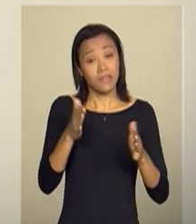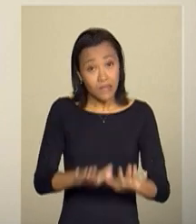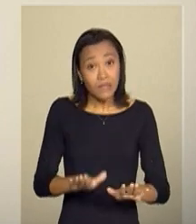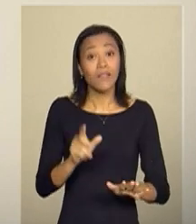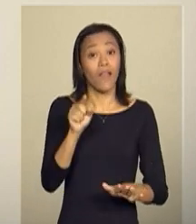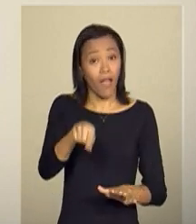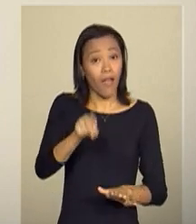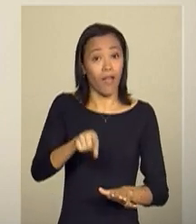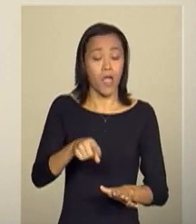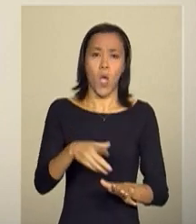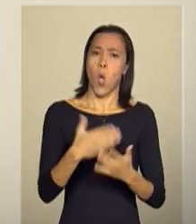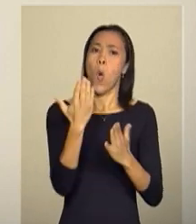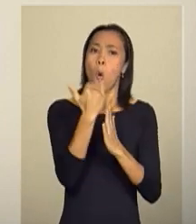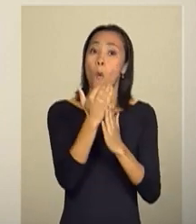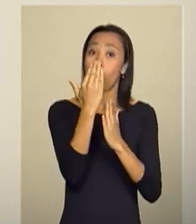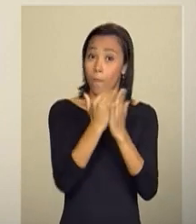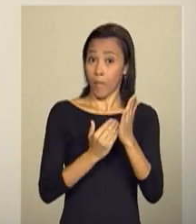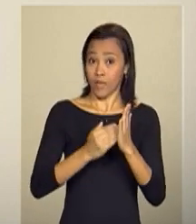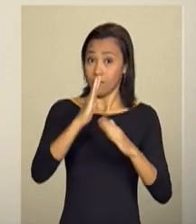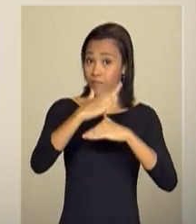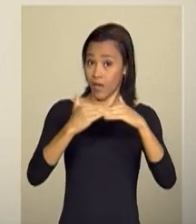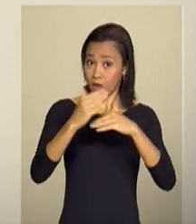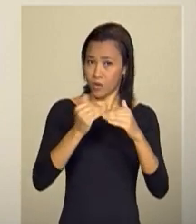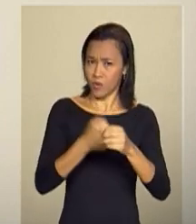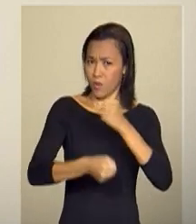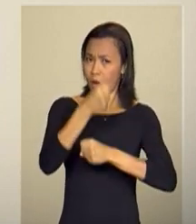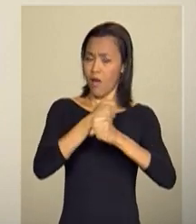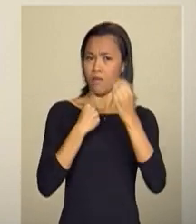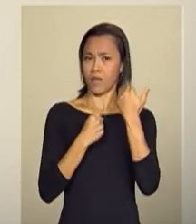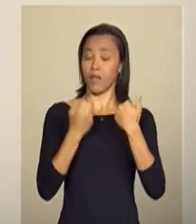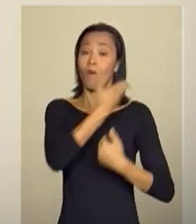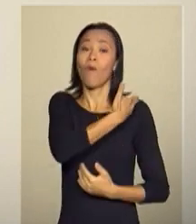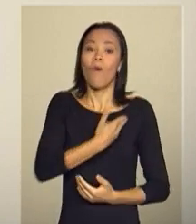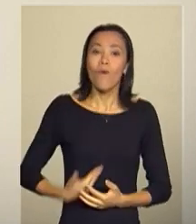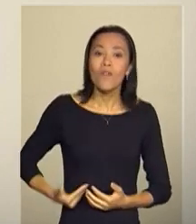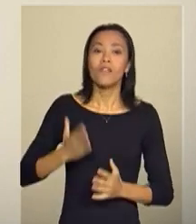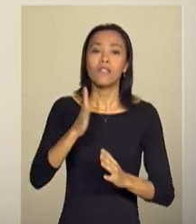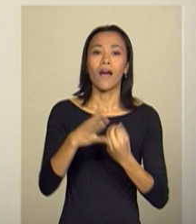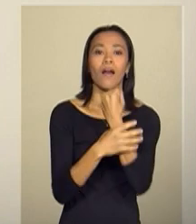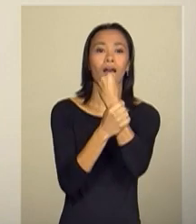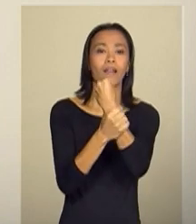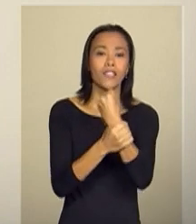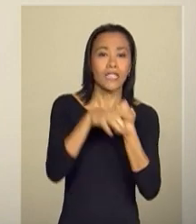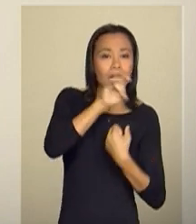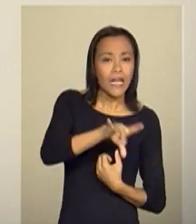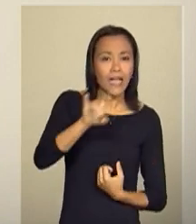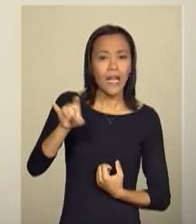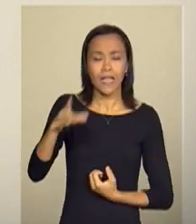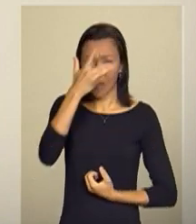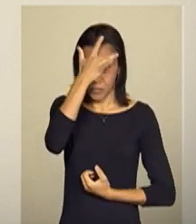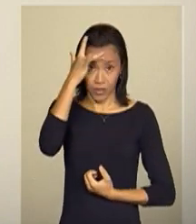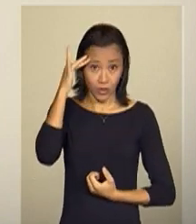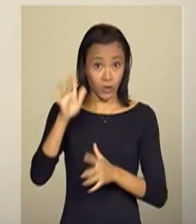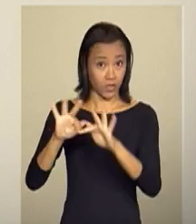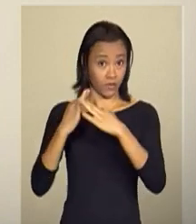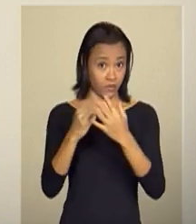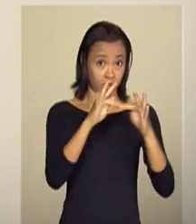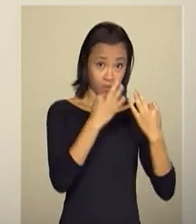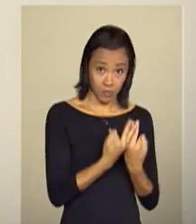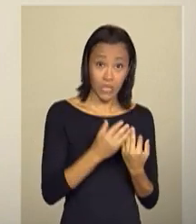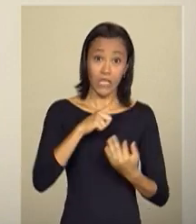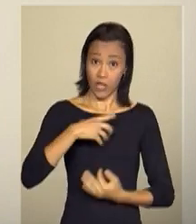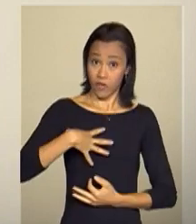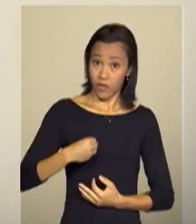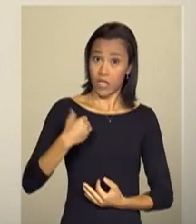mesmo Luciano com o Brasil carinhoso Desde o ano passado o Governo está garantindo a cada pessoa das famílias com